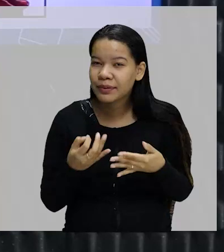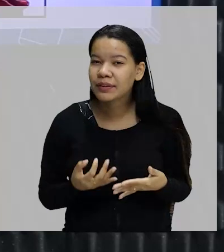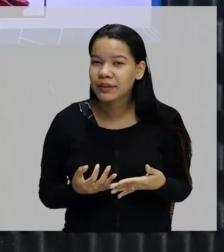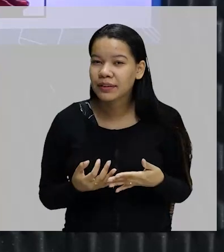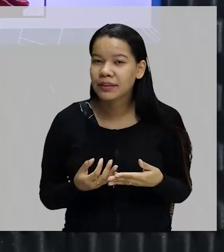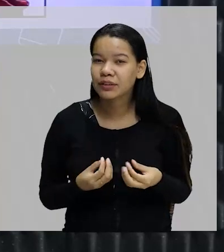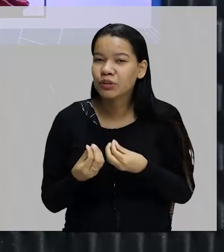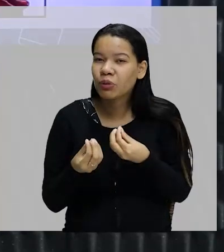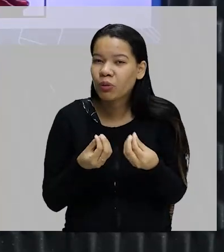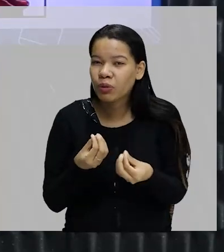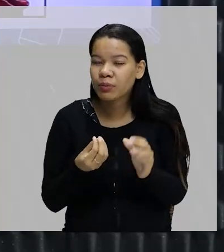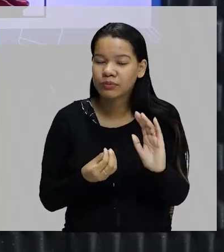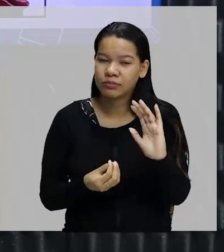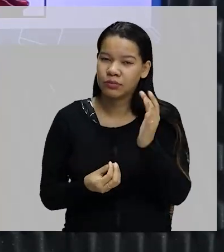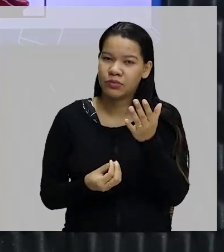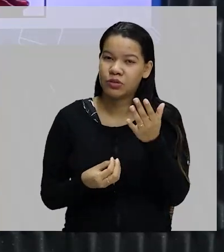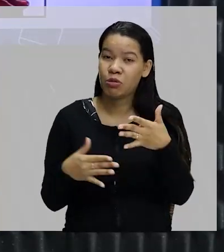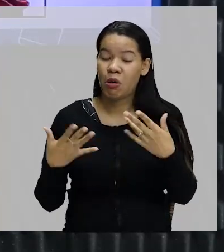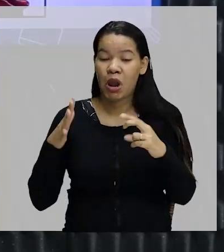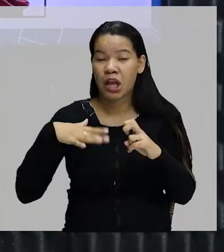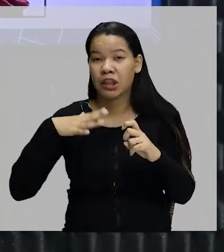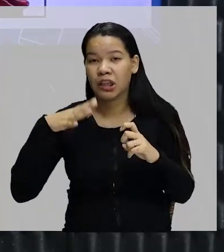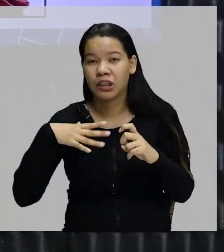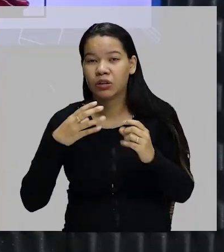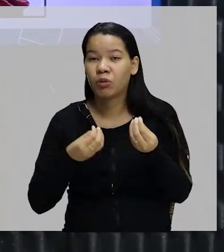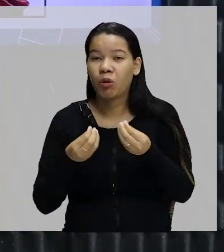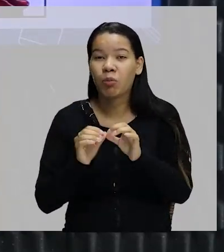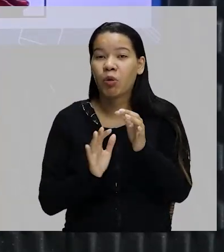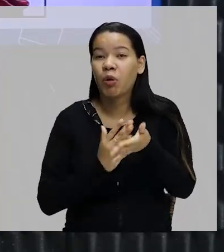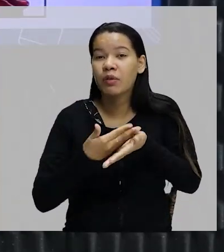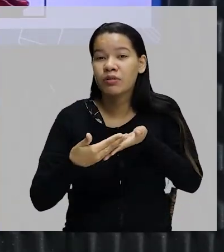no como é que acontece, a lenda do Bumba Meu Boi, como é que